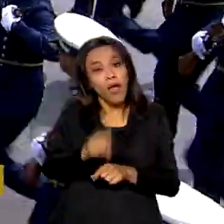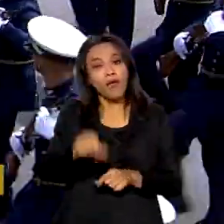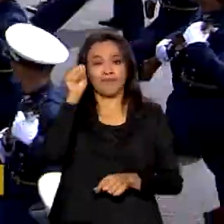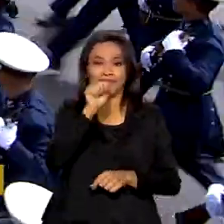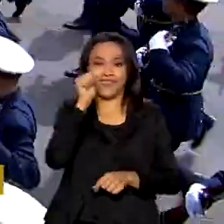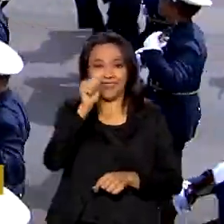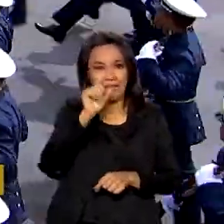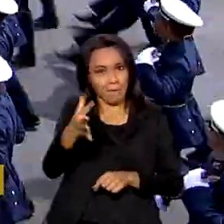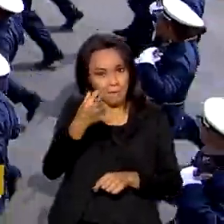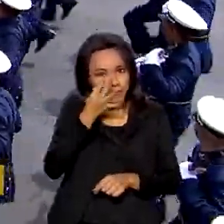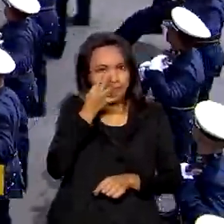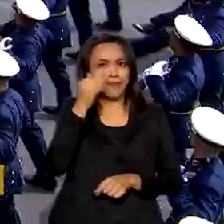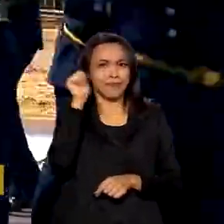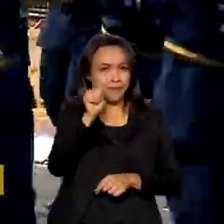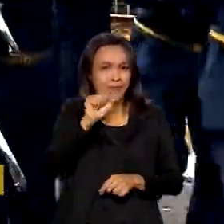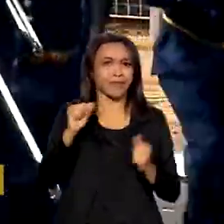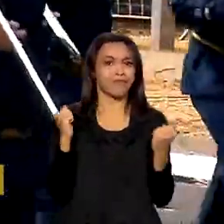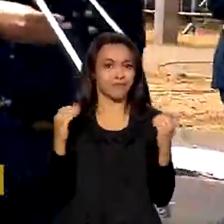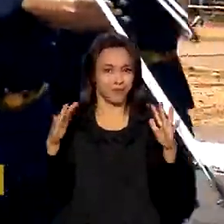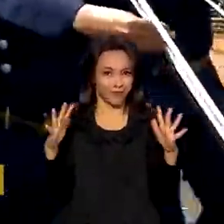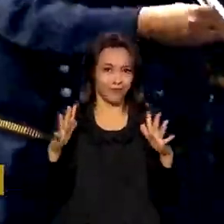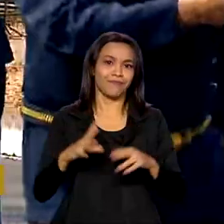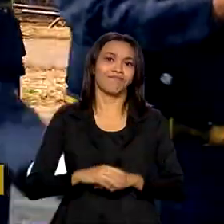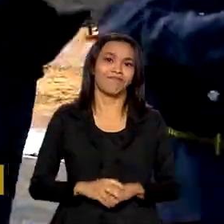das mulheres na FAB. Todas elas estão de parabéns.